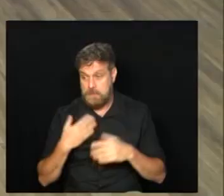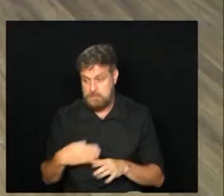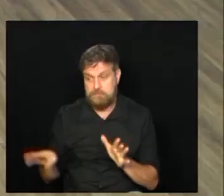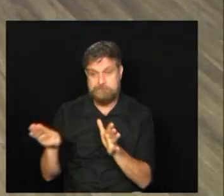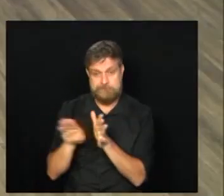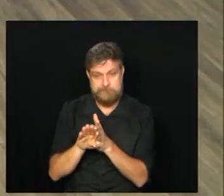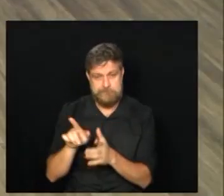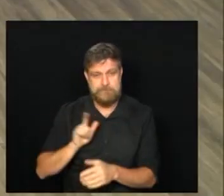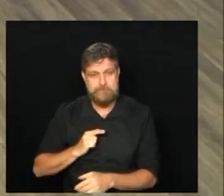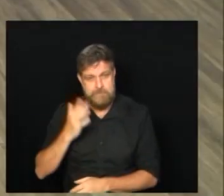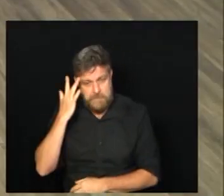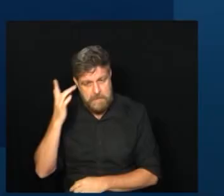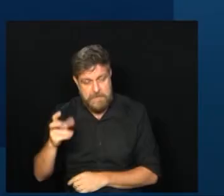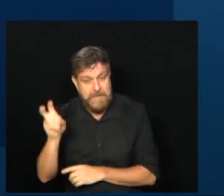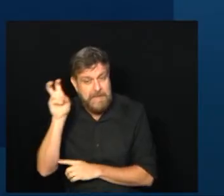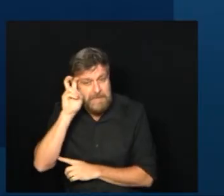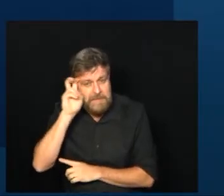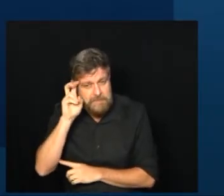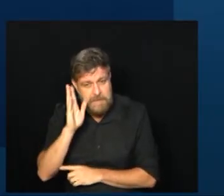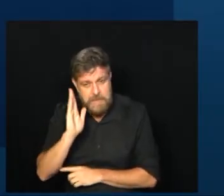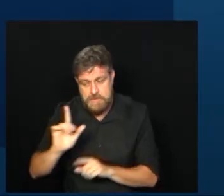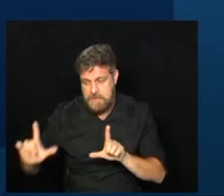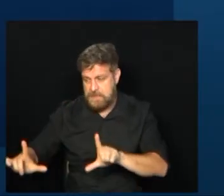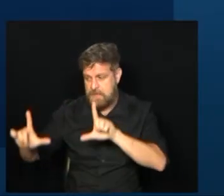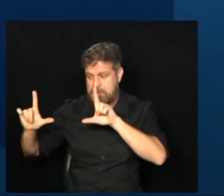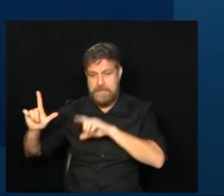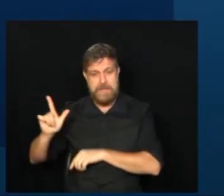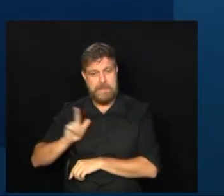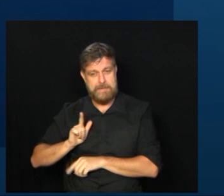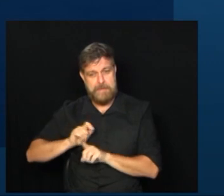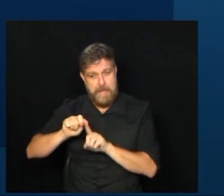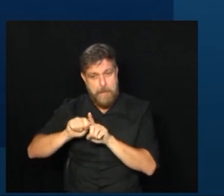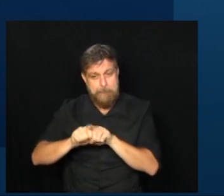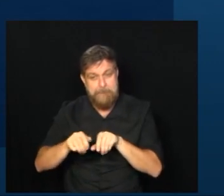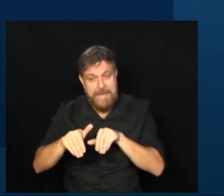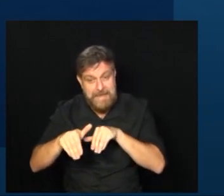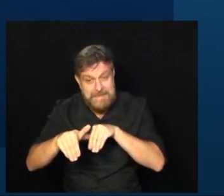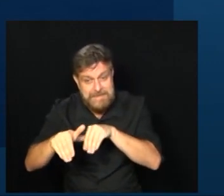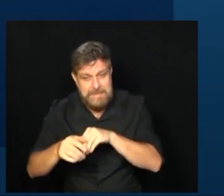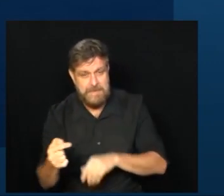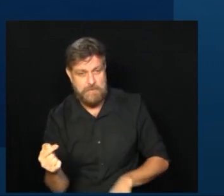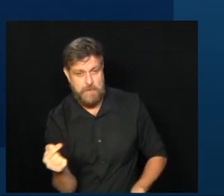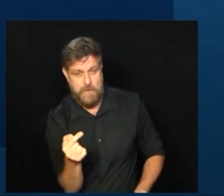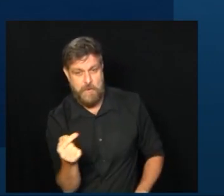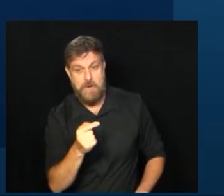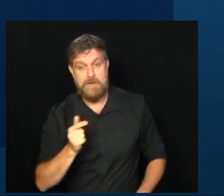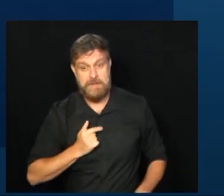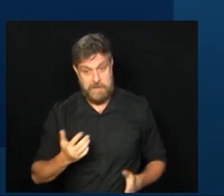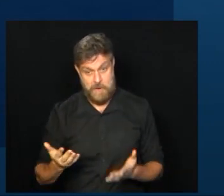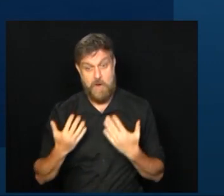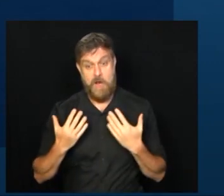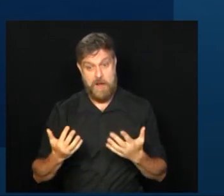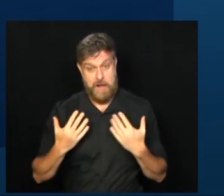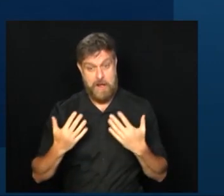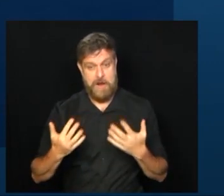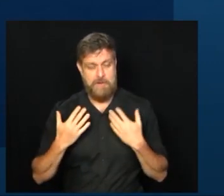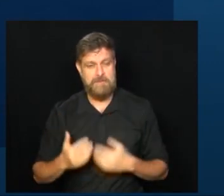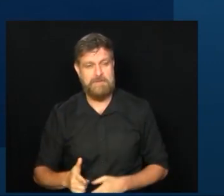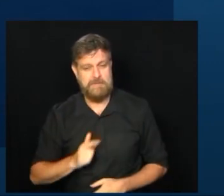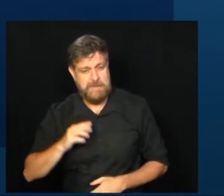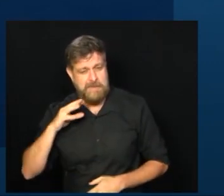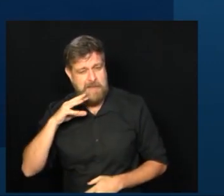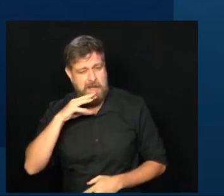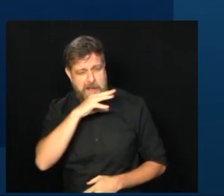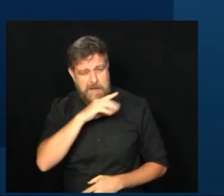a previsão para amanhã, quinta-feira, já está aqui na minha tela, mês de setembro chegando e com ele o calor, olha só. Mínima